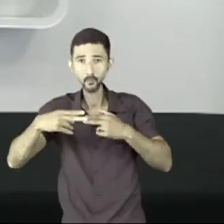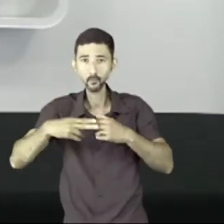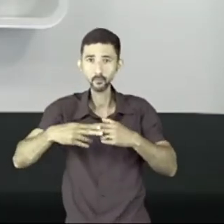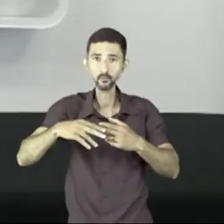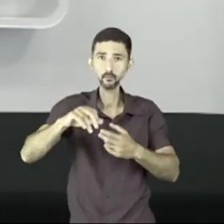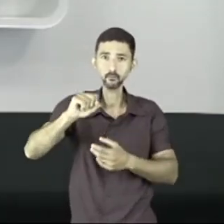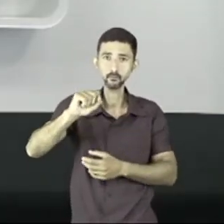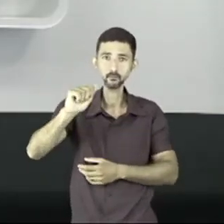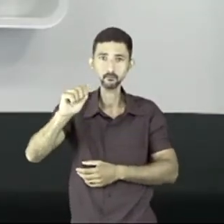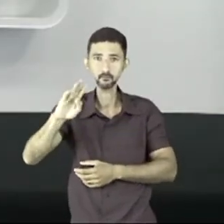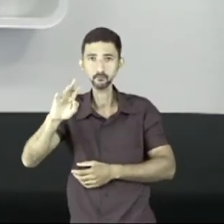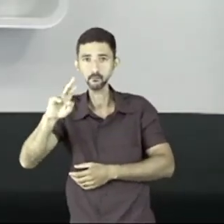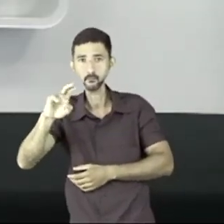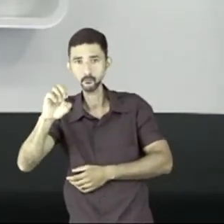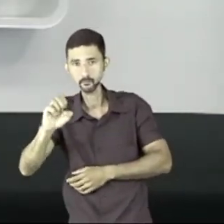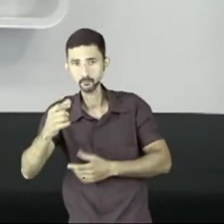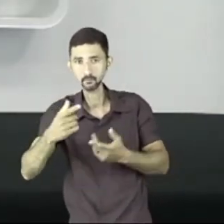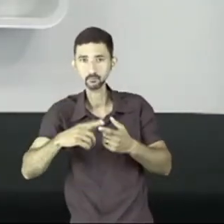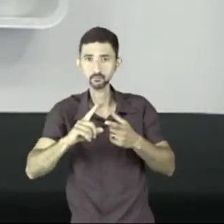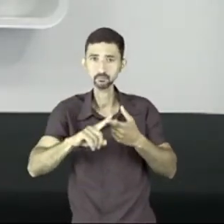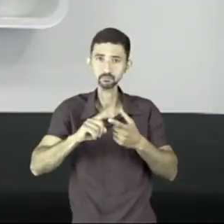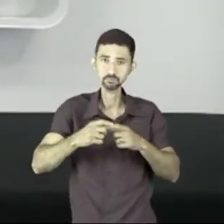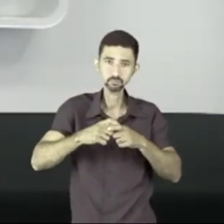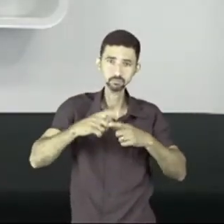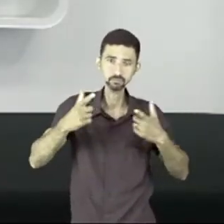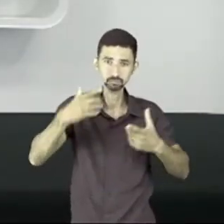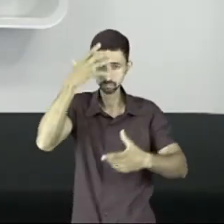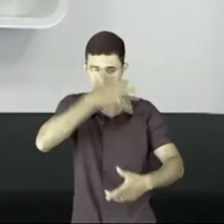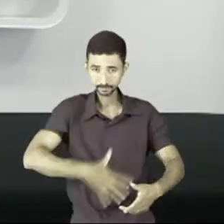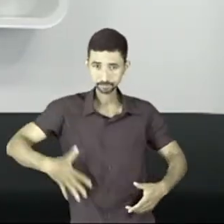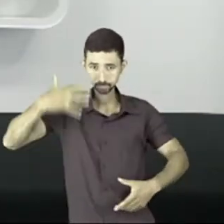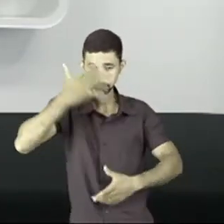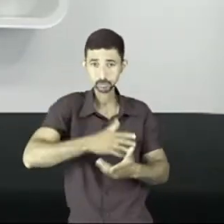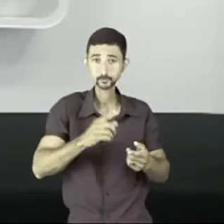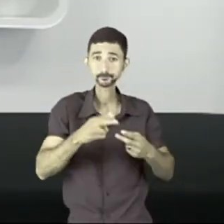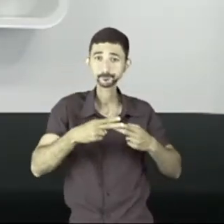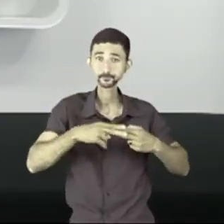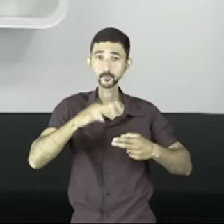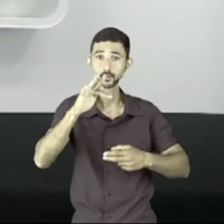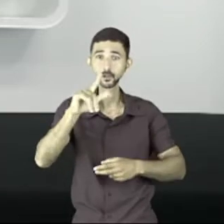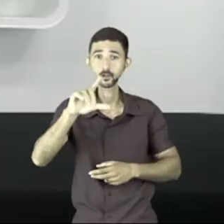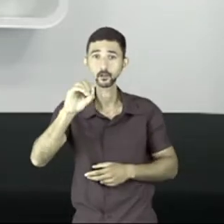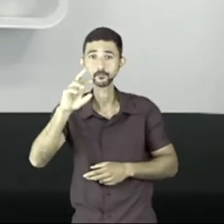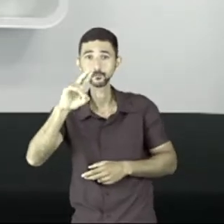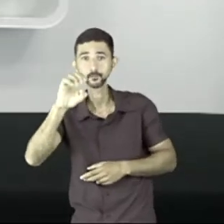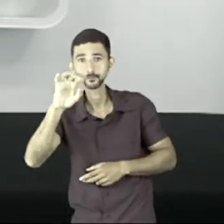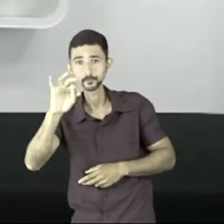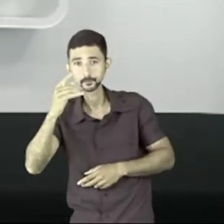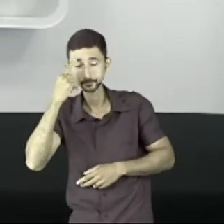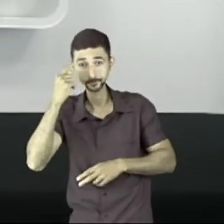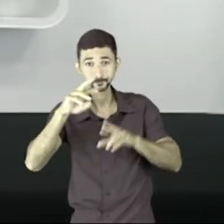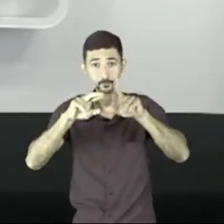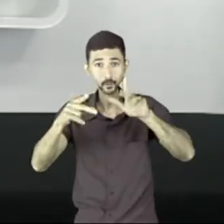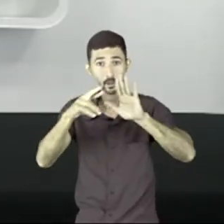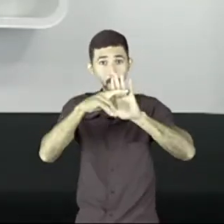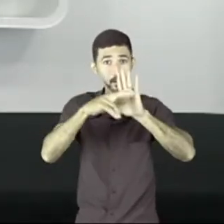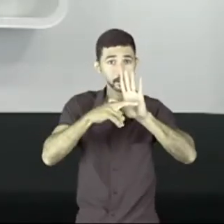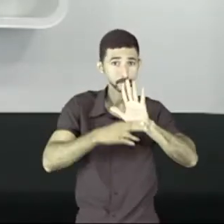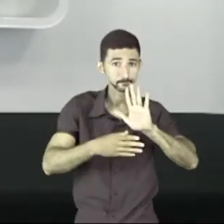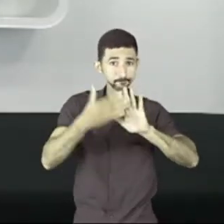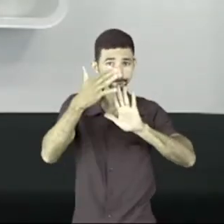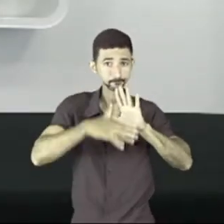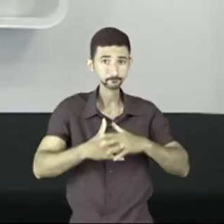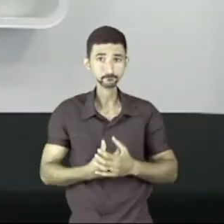sabre e é maior do que quando se utiliza o florete. tá? Então existem essas 3